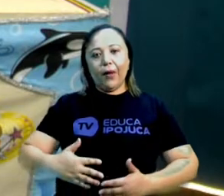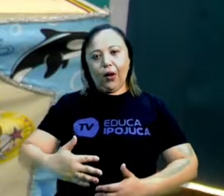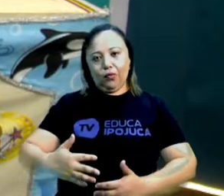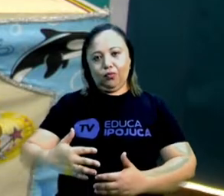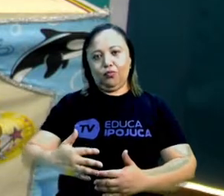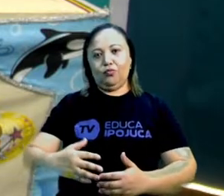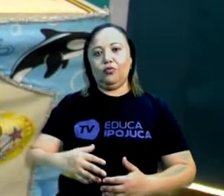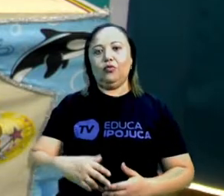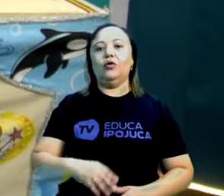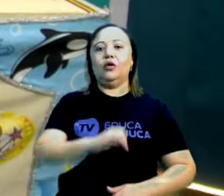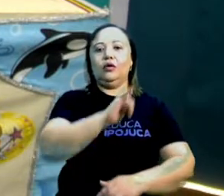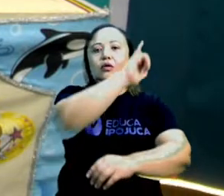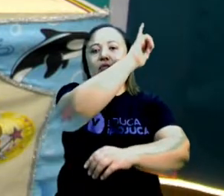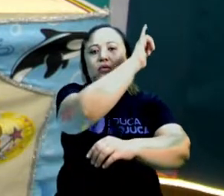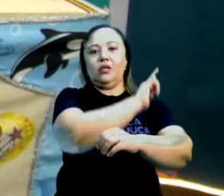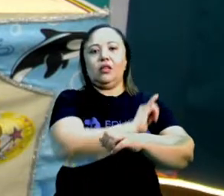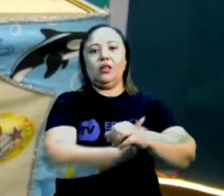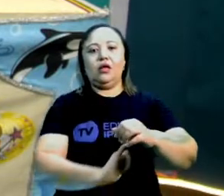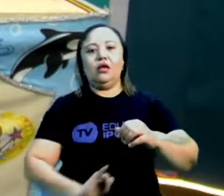do peixe.